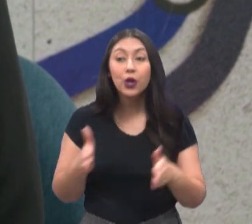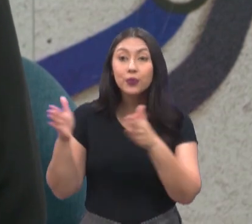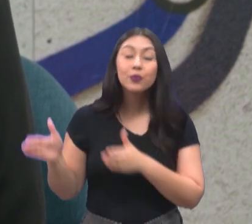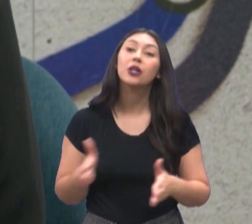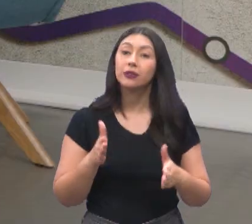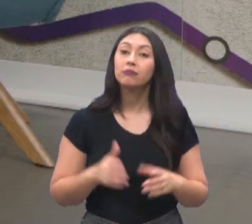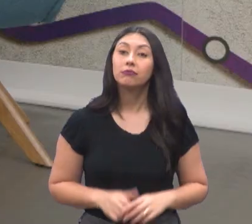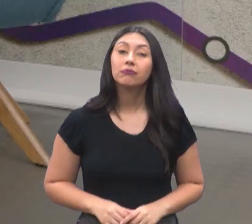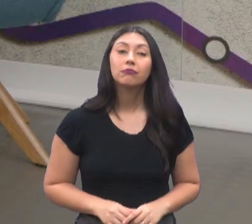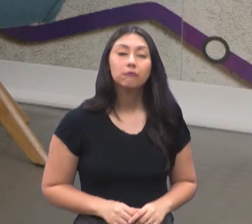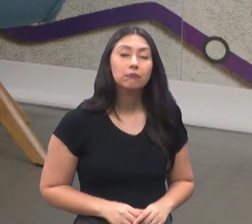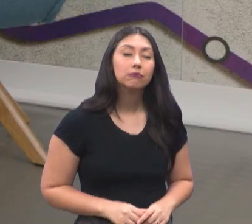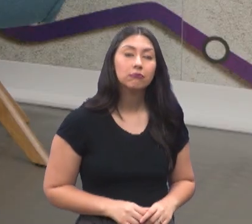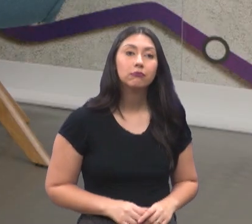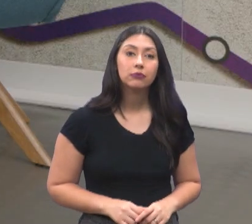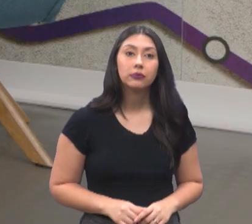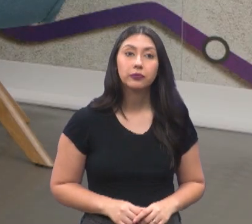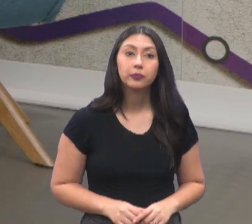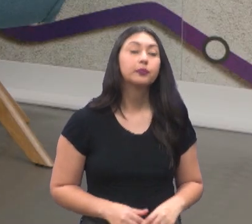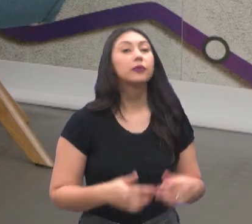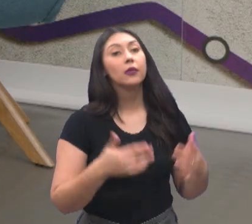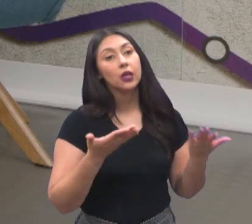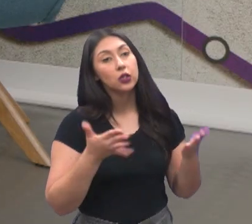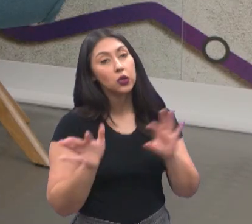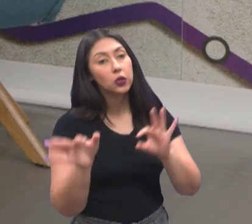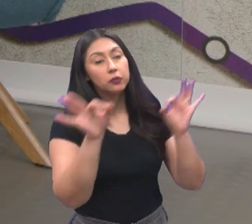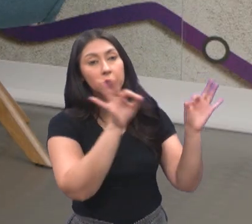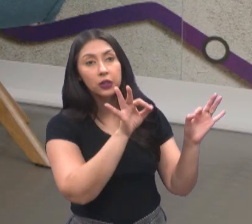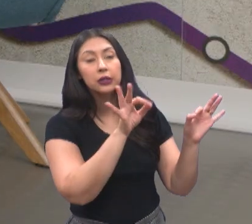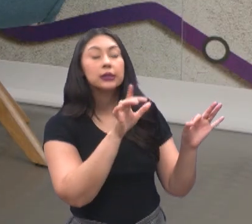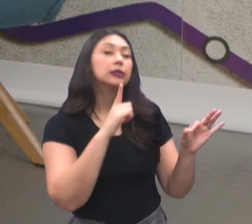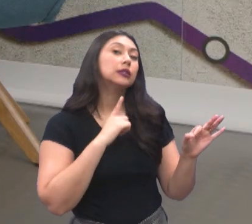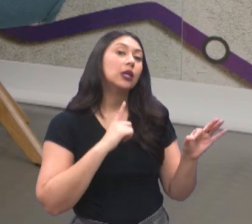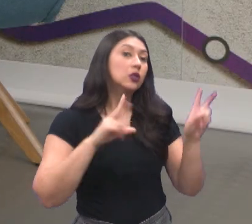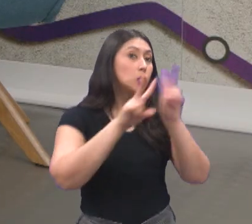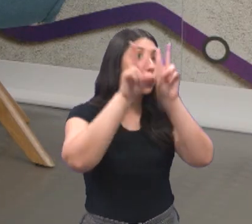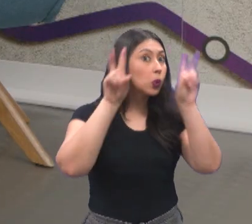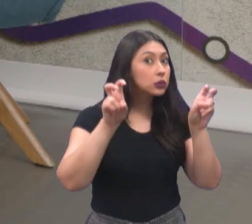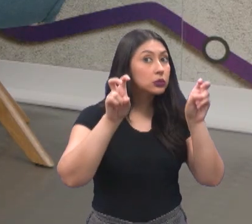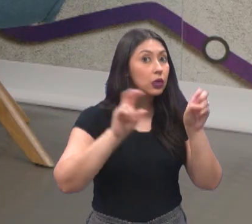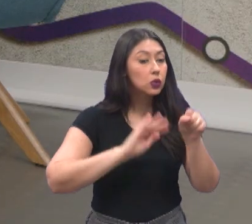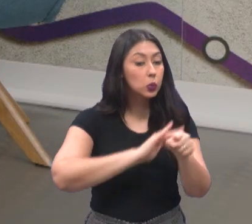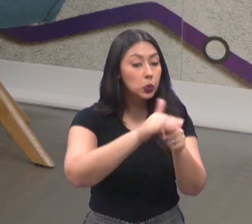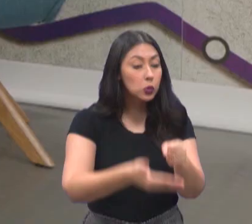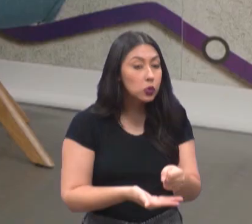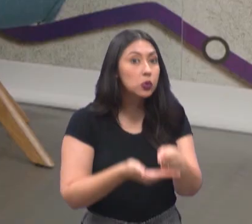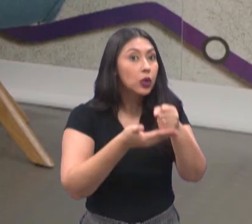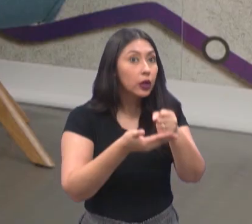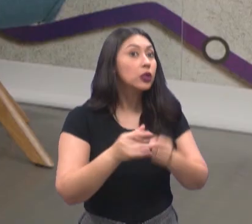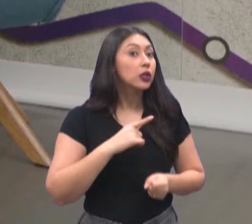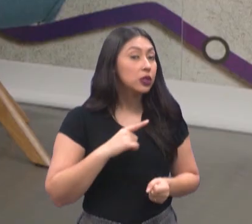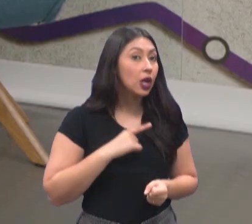Sim. E aí, a partir do que a gente assistiu também, né, tem a questão da sustentabilidade, né? Tem uma quantidade certa para colocar